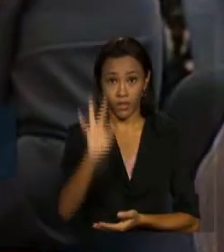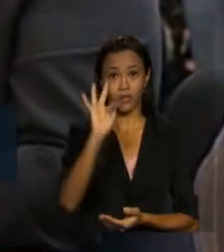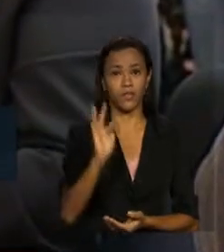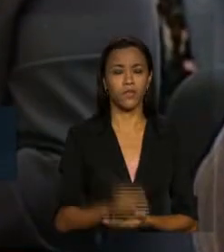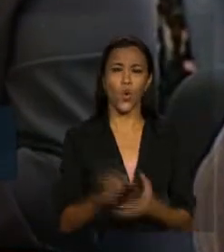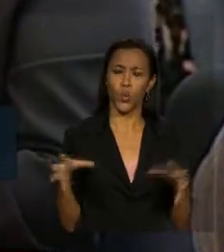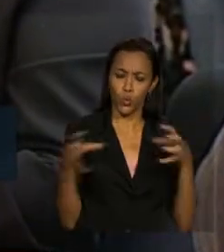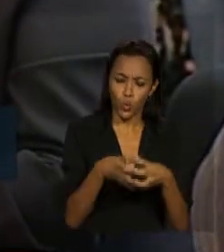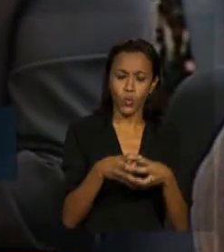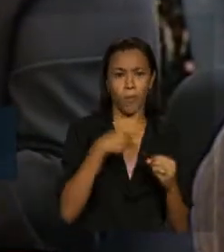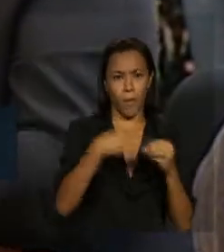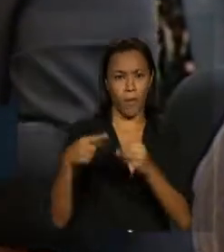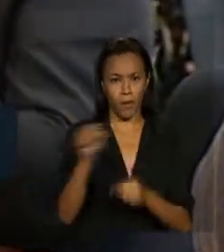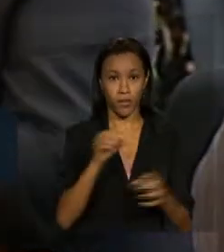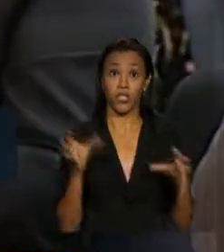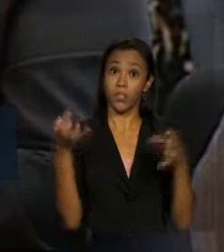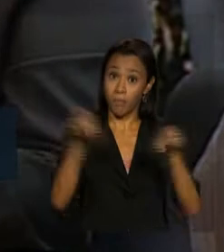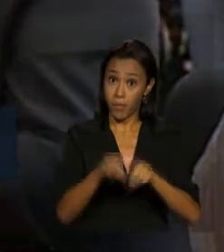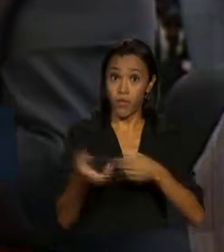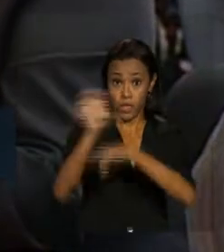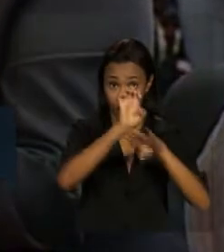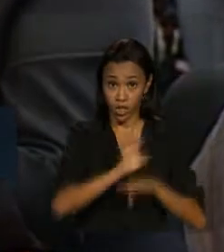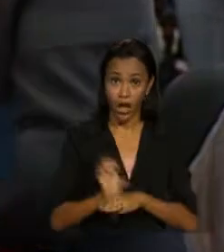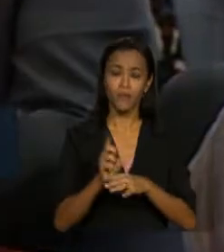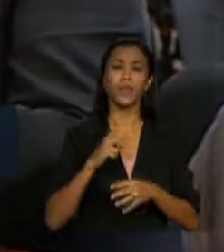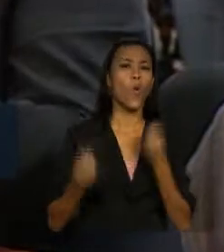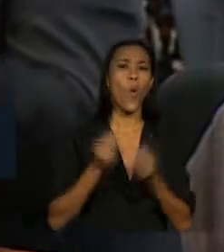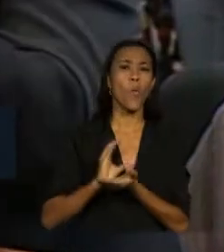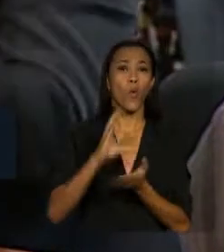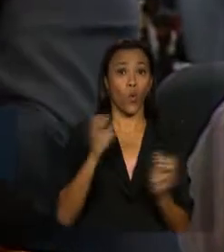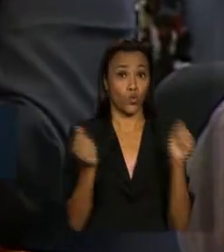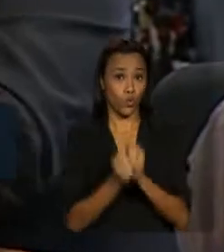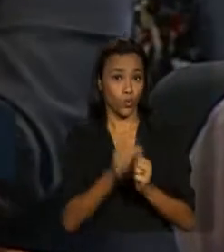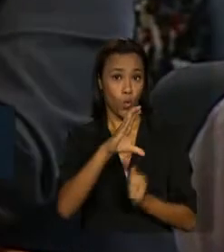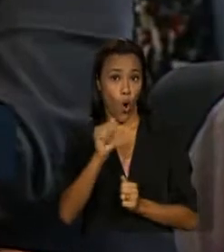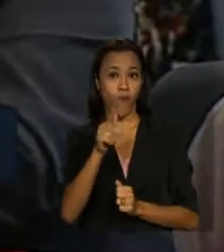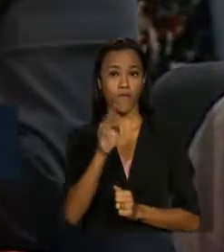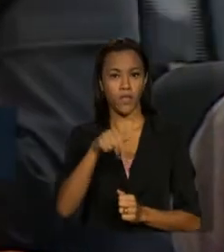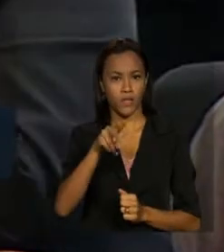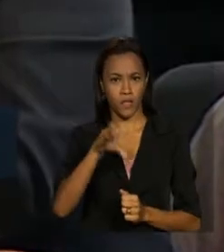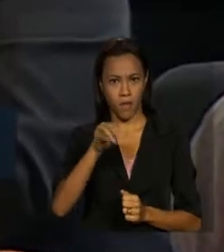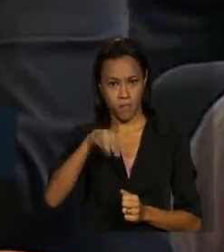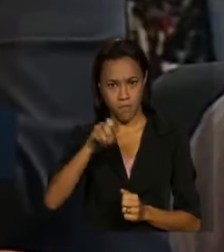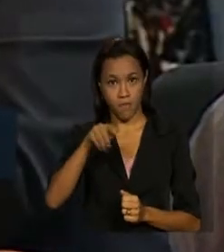trabalho junto aos municípios e estados, tem uma participação do cofinanciamento dos estados também